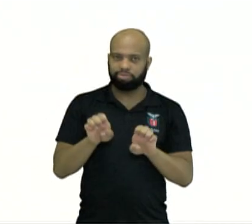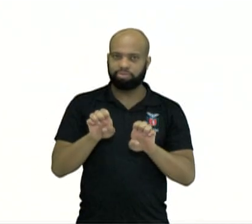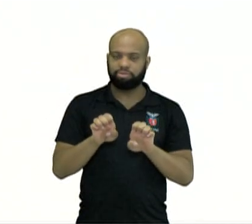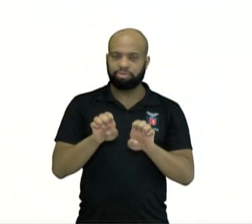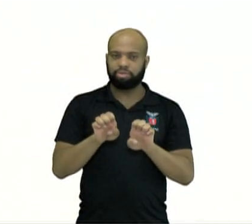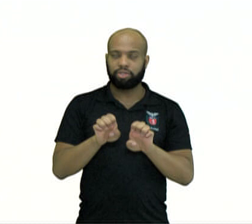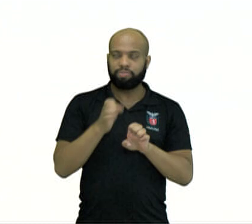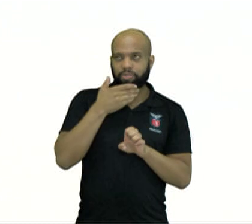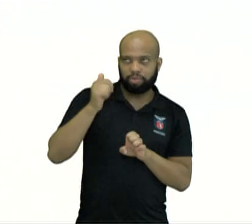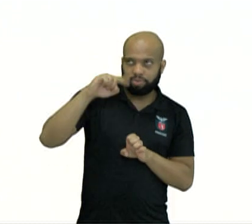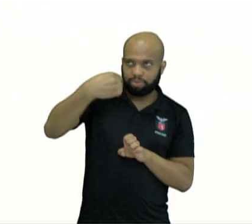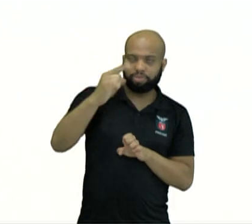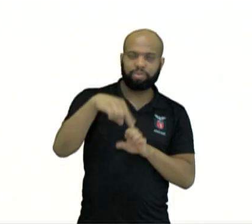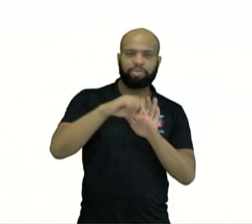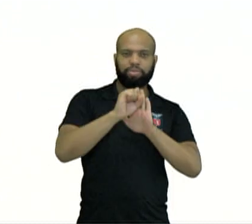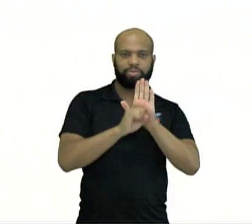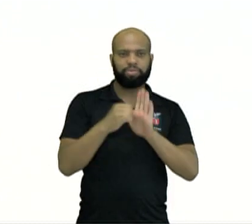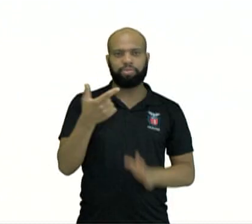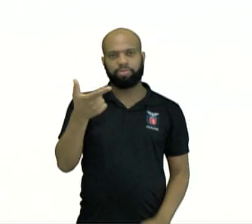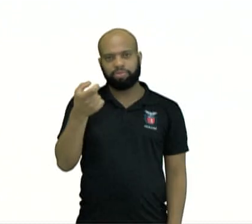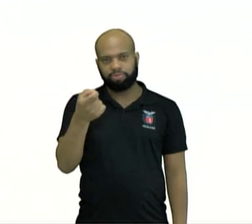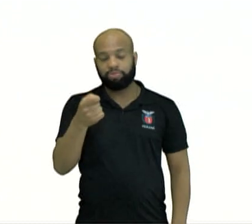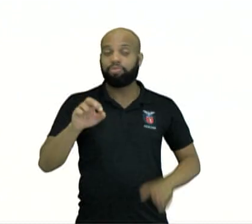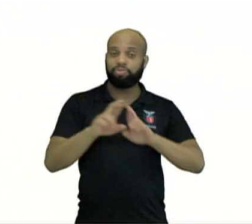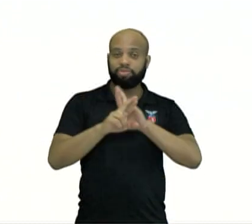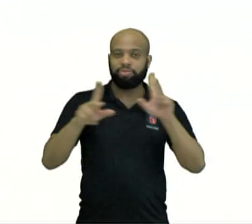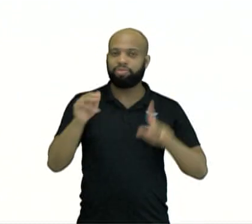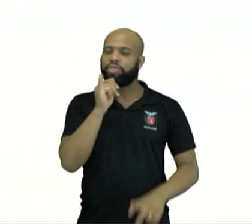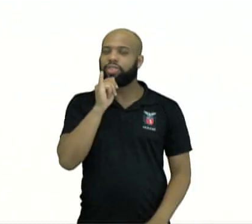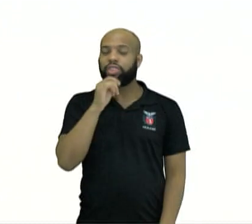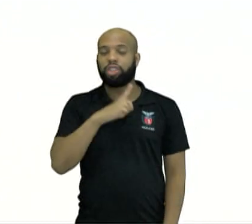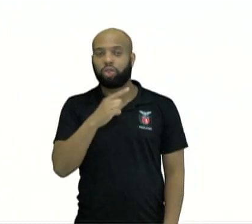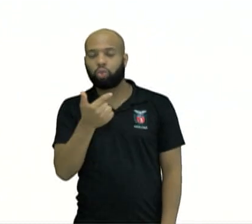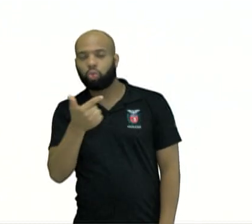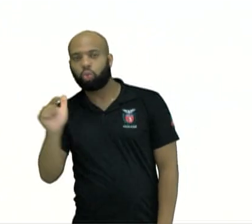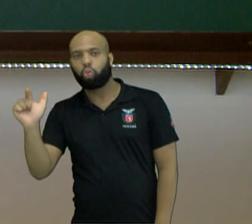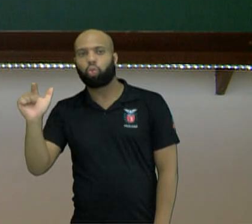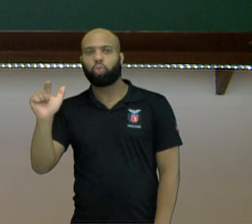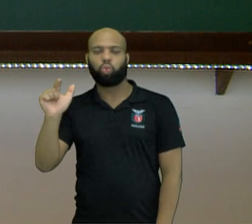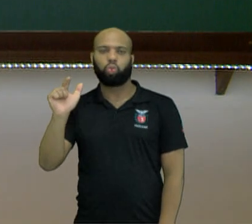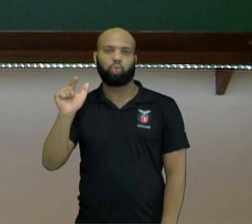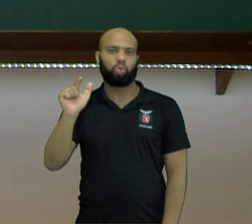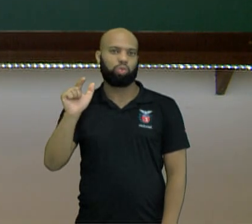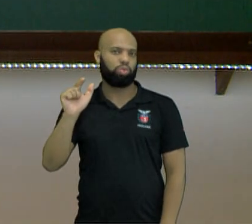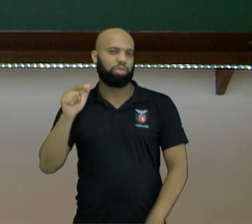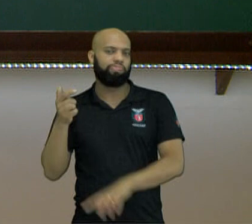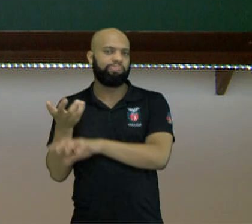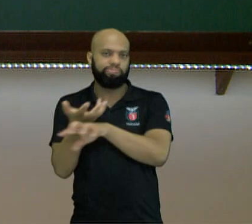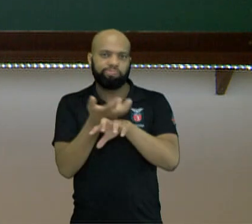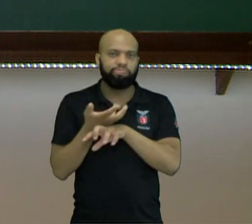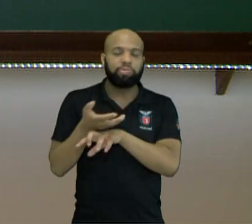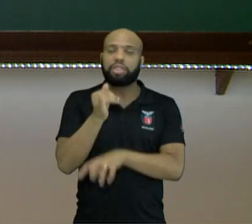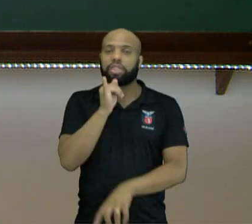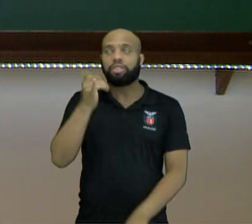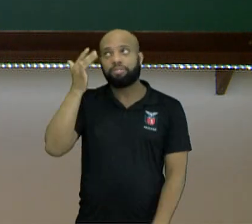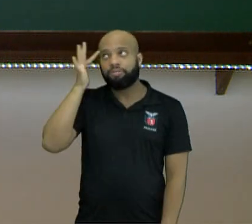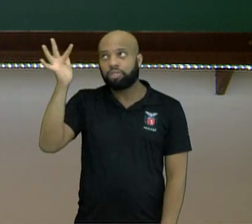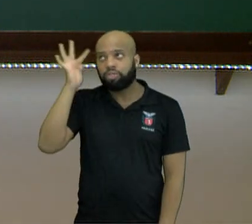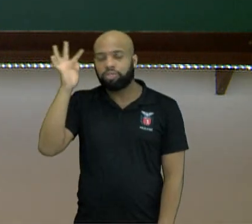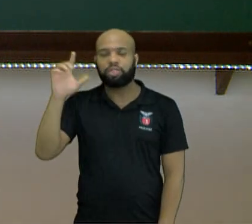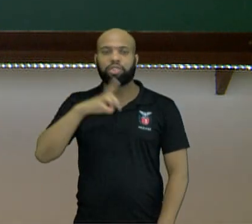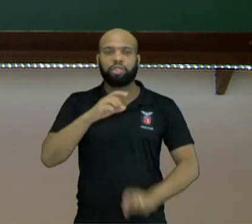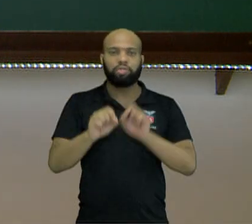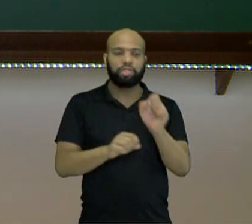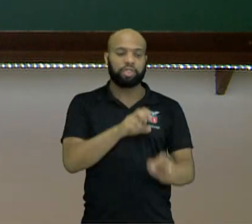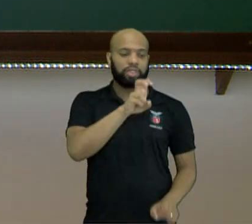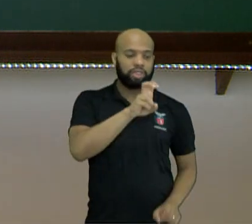XX. Correto? Diferente, por exemplo, de outras linhas de pensamento, como a própria filosofia, que vem ali de 5